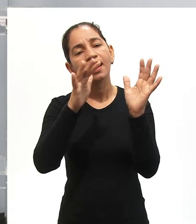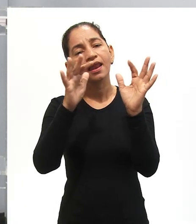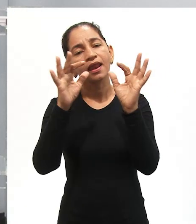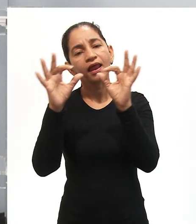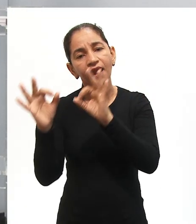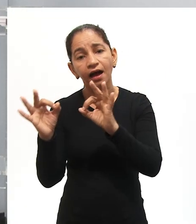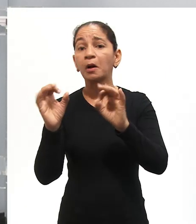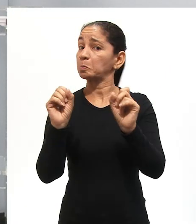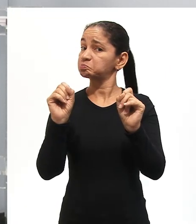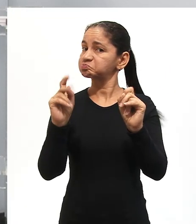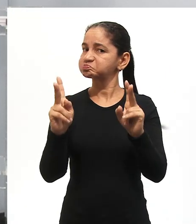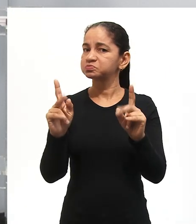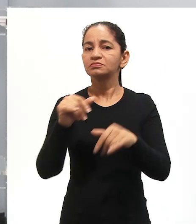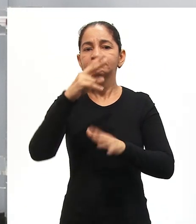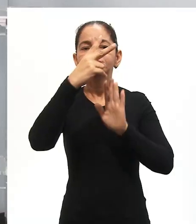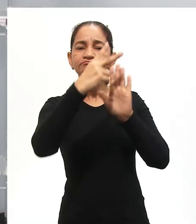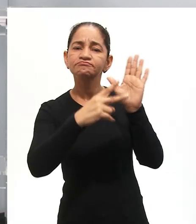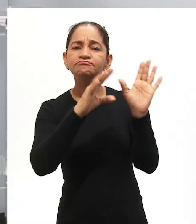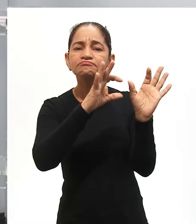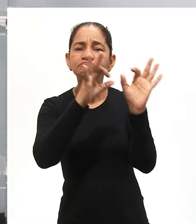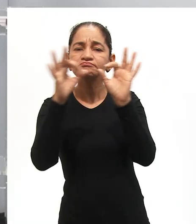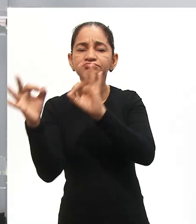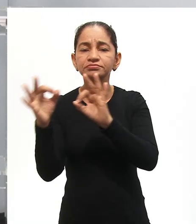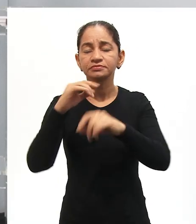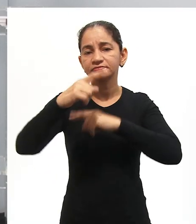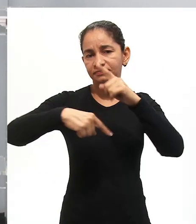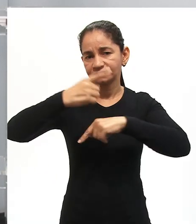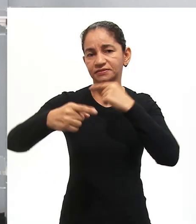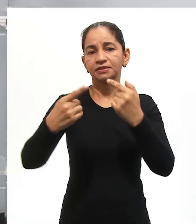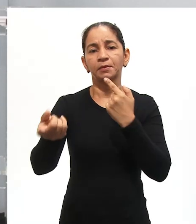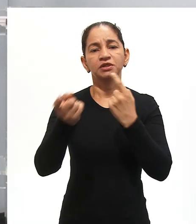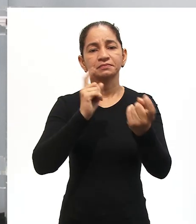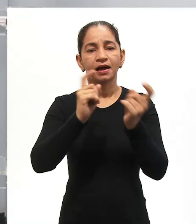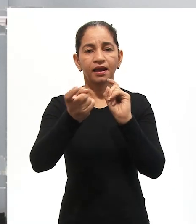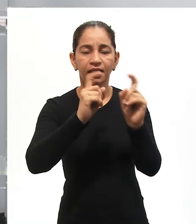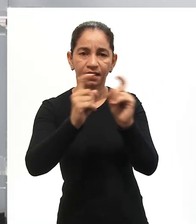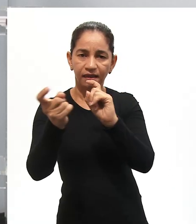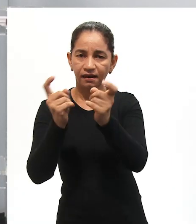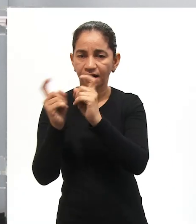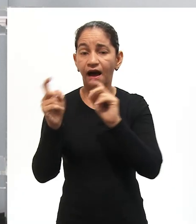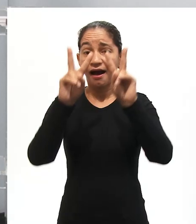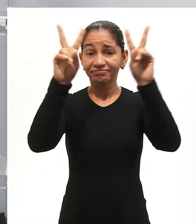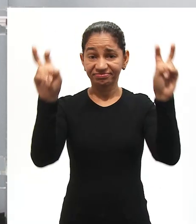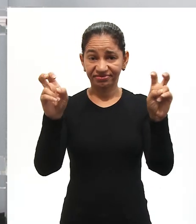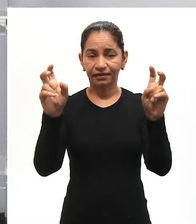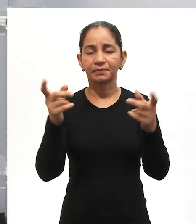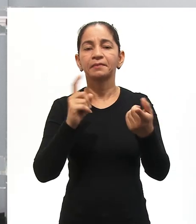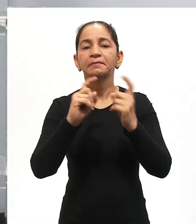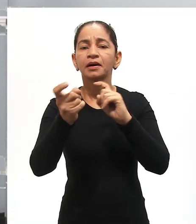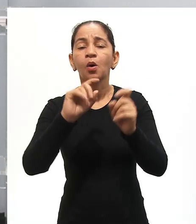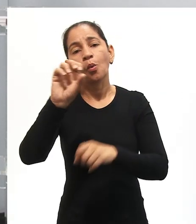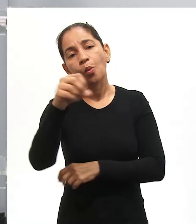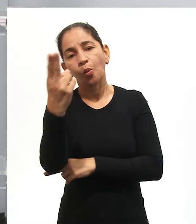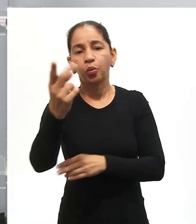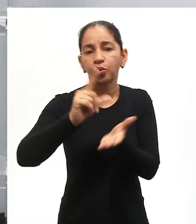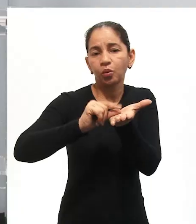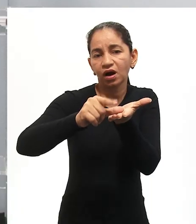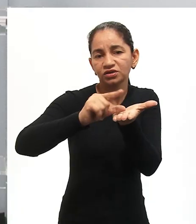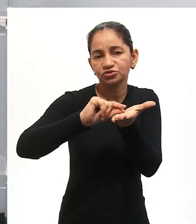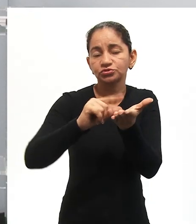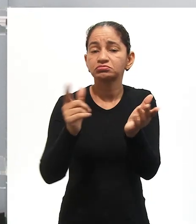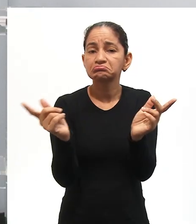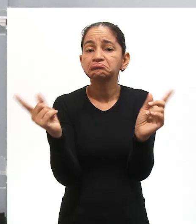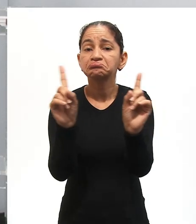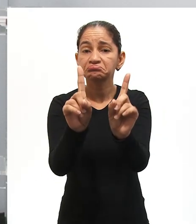link daquilo que ele leu naquele conteúdo com aquele vídeo que amarra a ideia, ou um artigo científico.